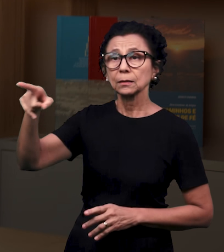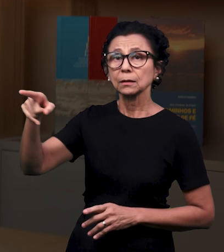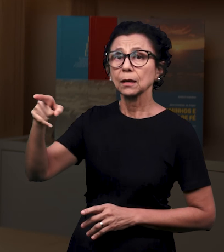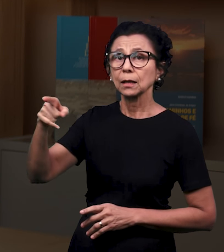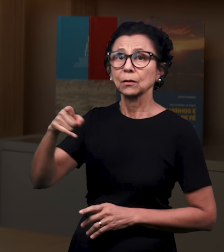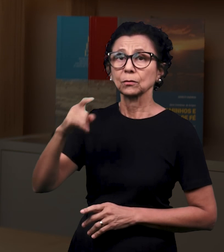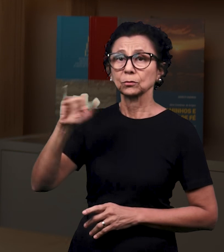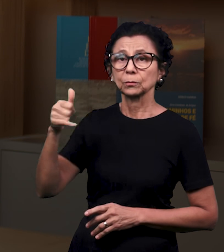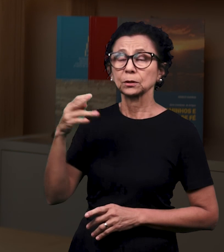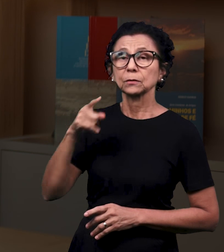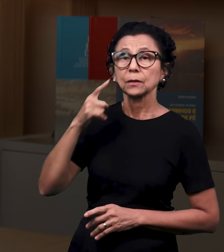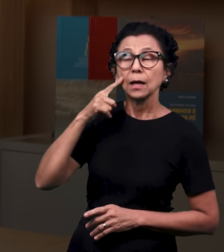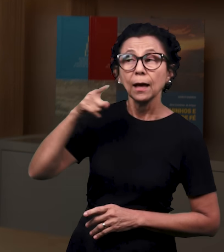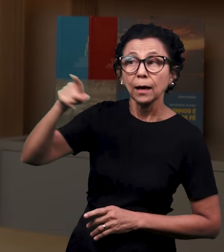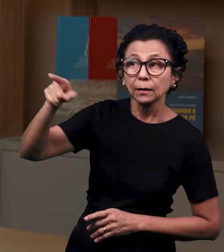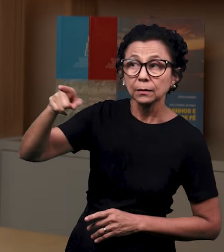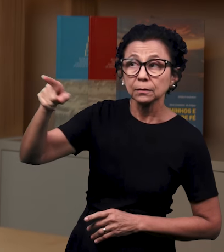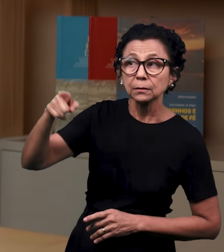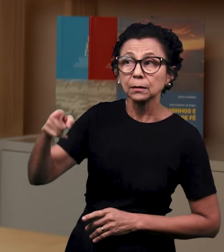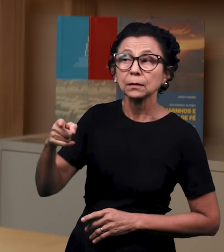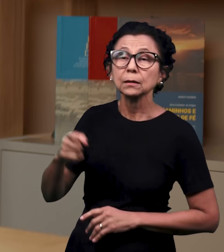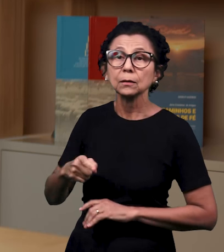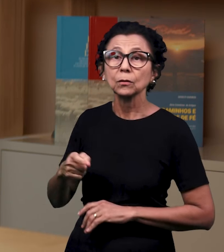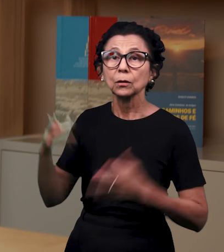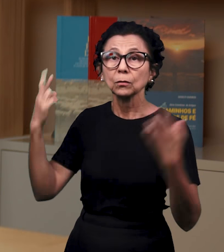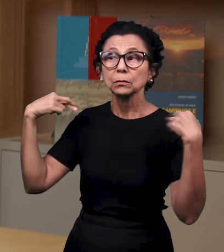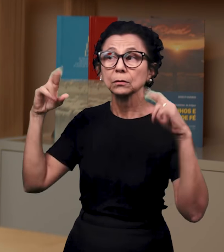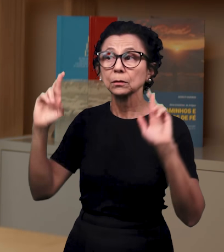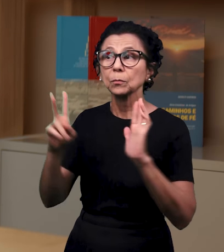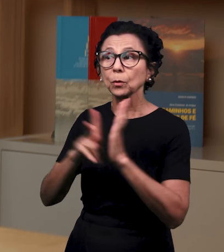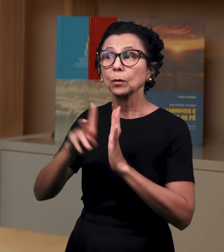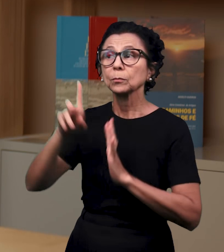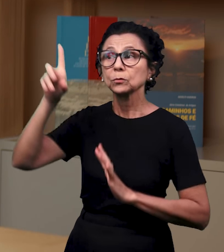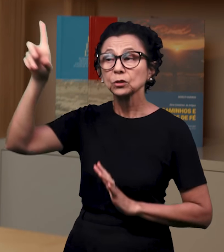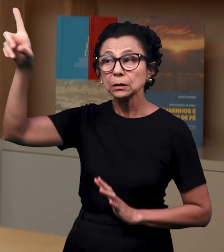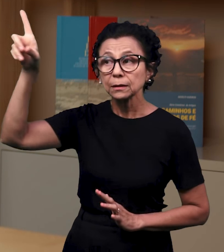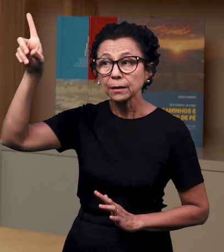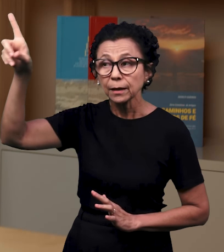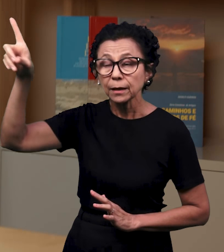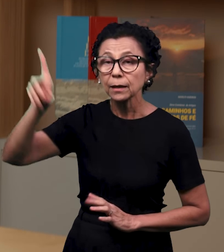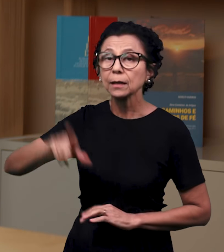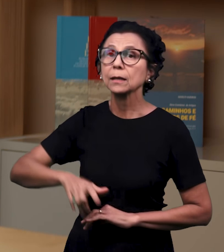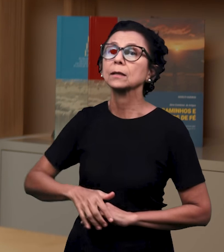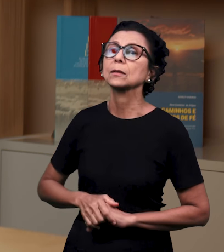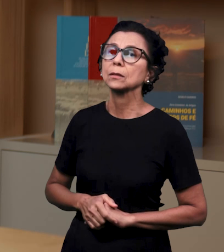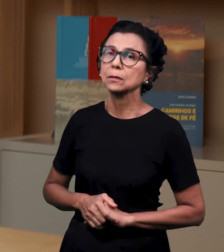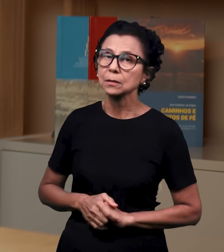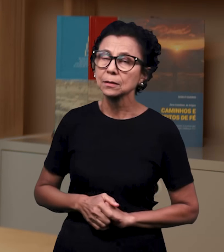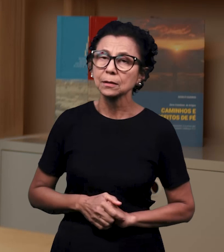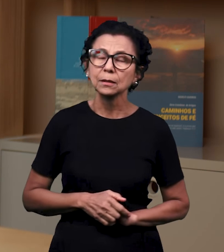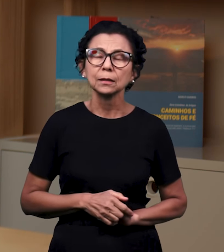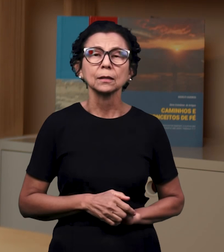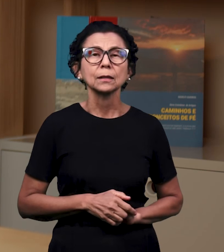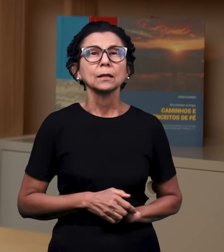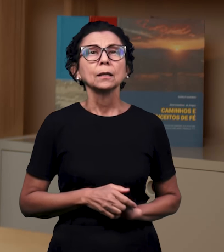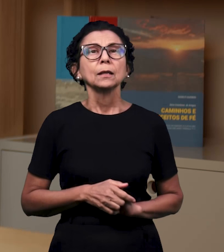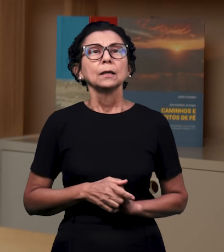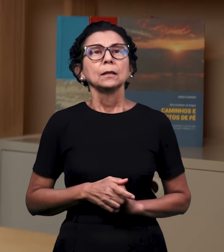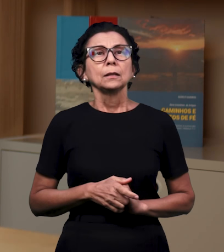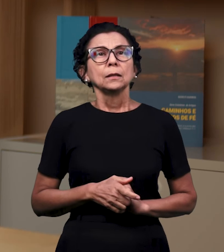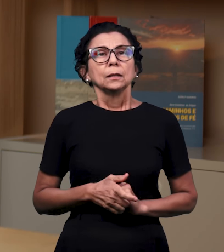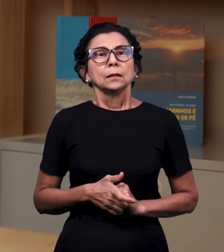Está no Evangelho de João 1:29. E então esse Cordeiro que Israel sacrificou para